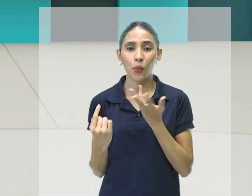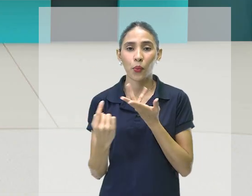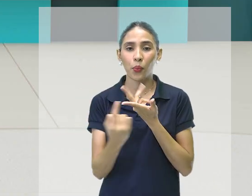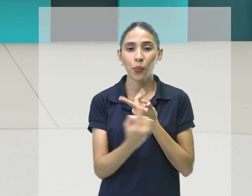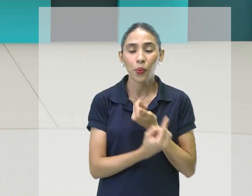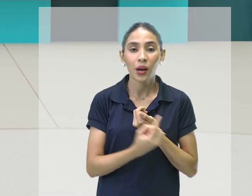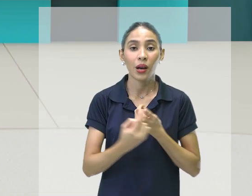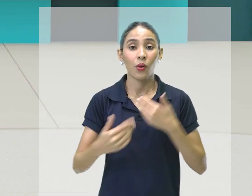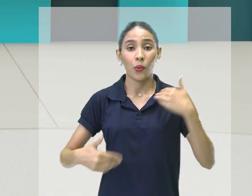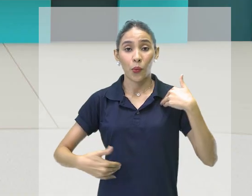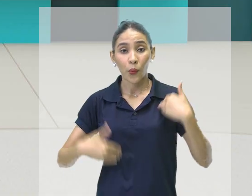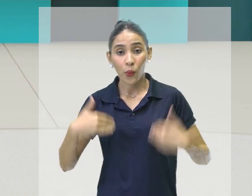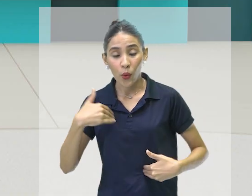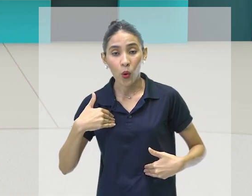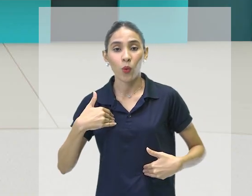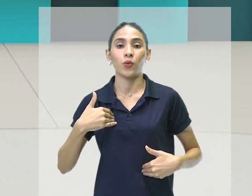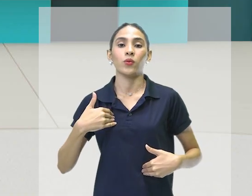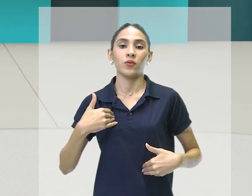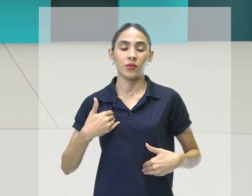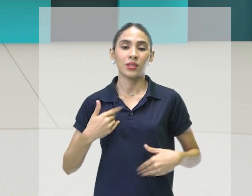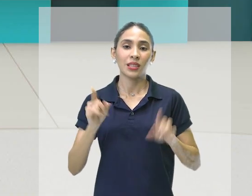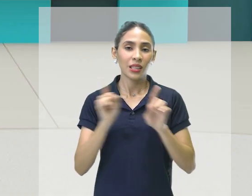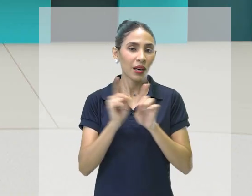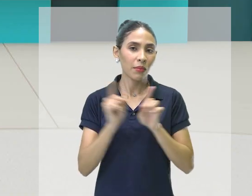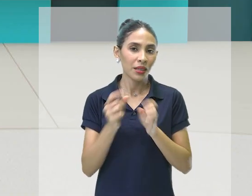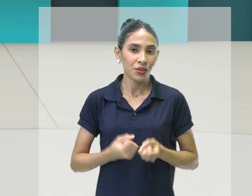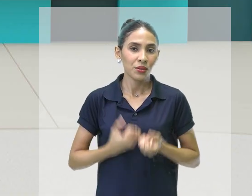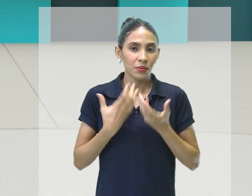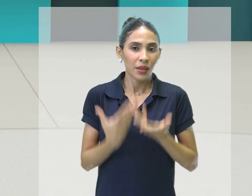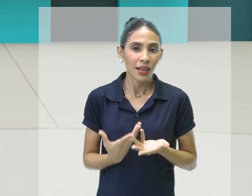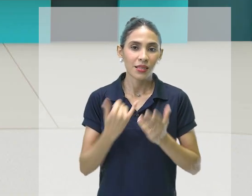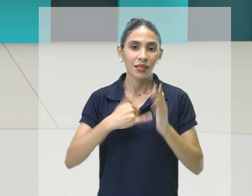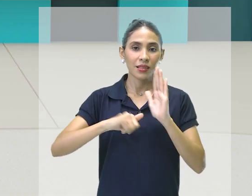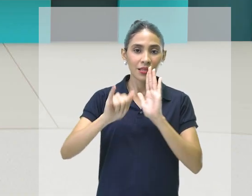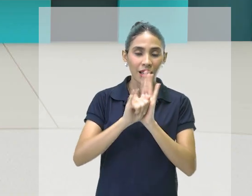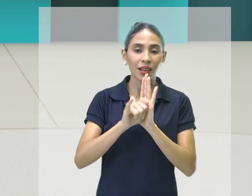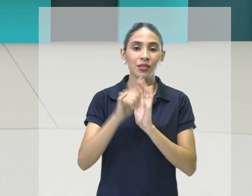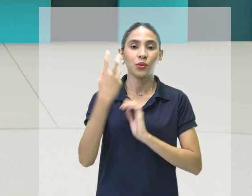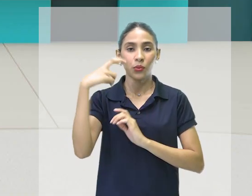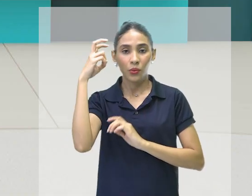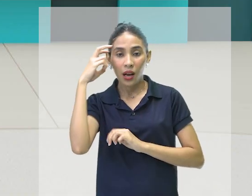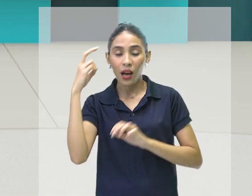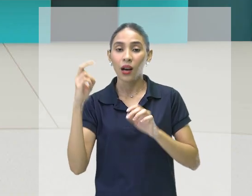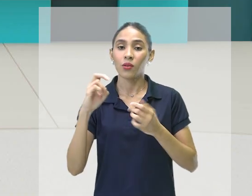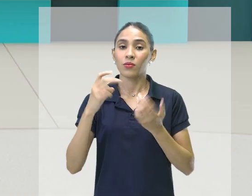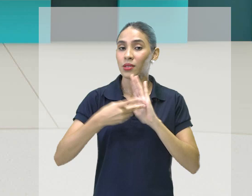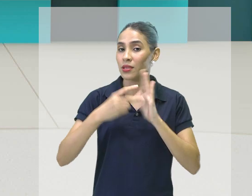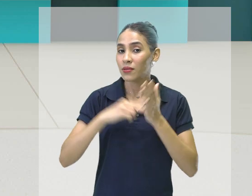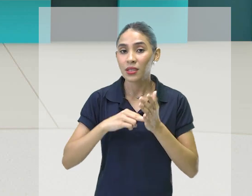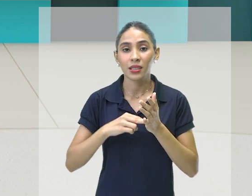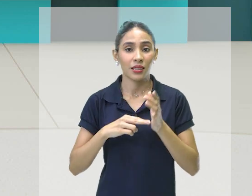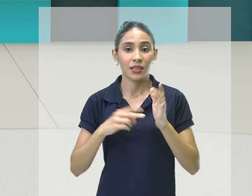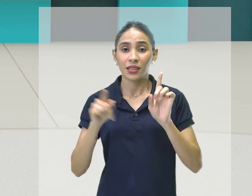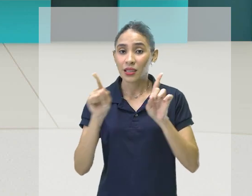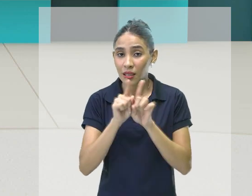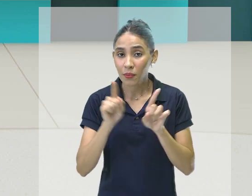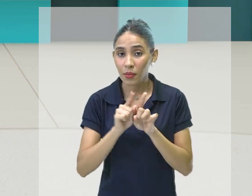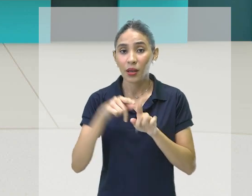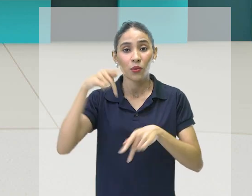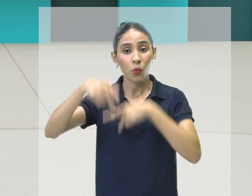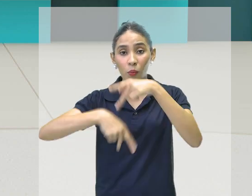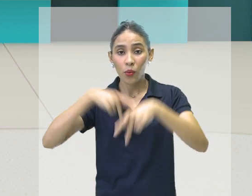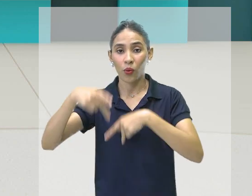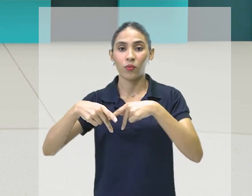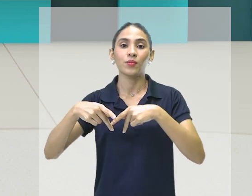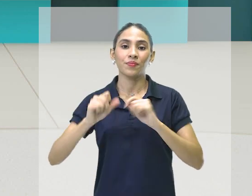além disso. O nosso corpo, ele representa também a nossa identidade cultural, ou seja, o